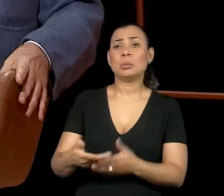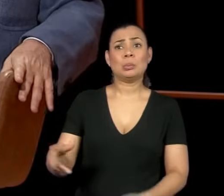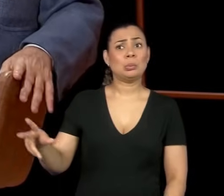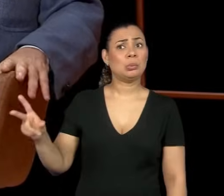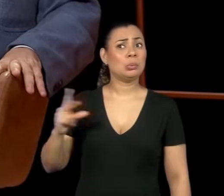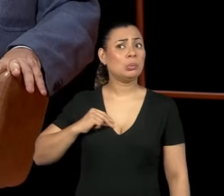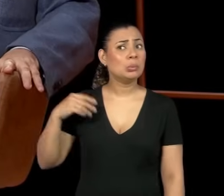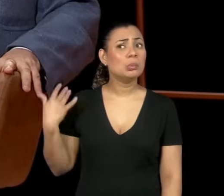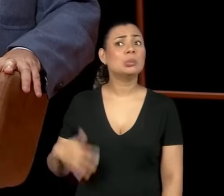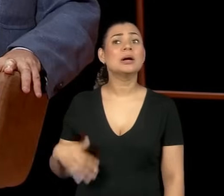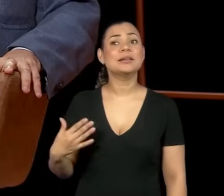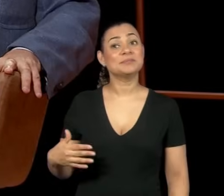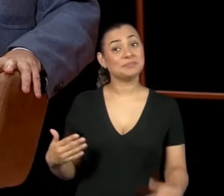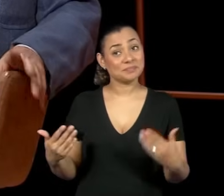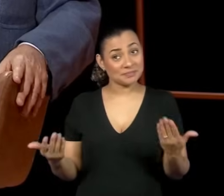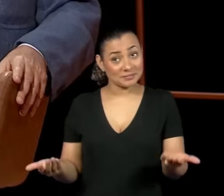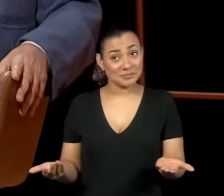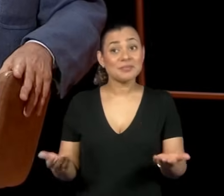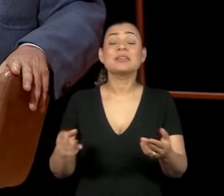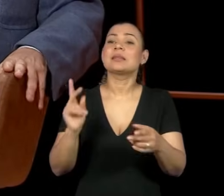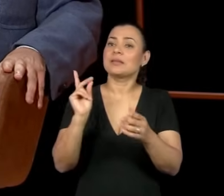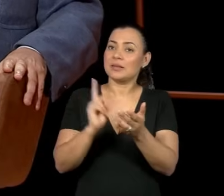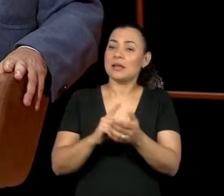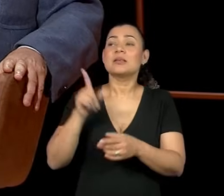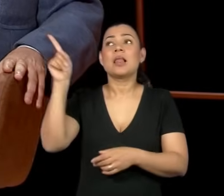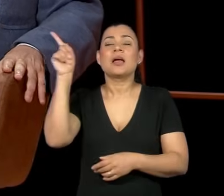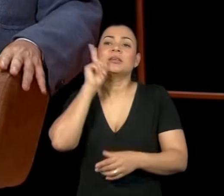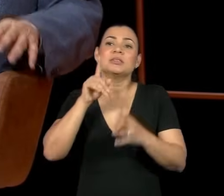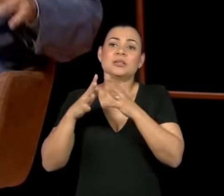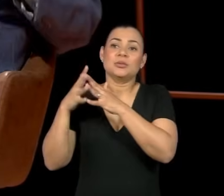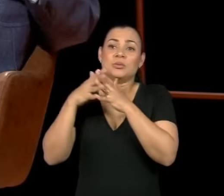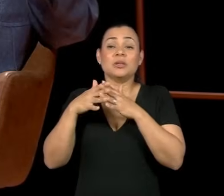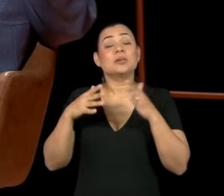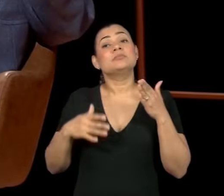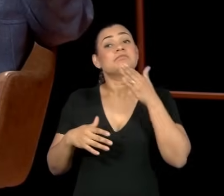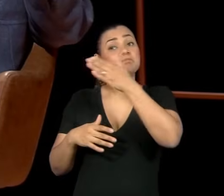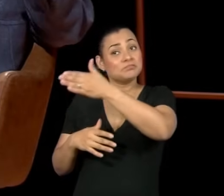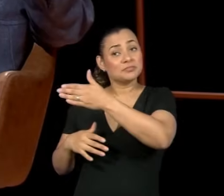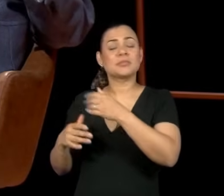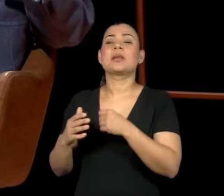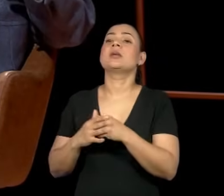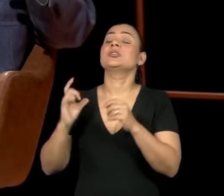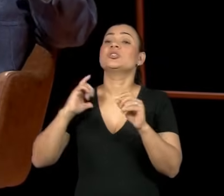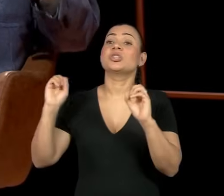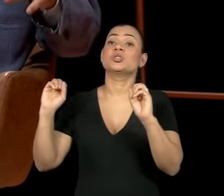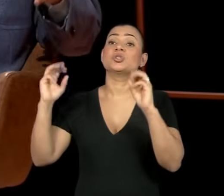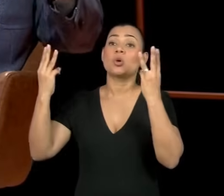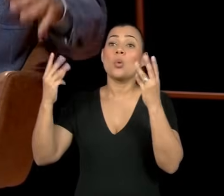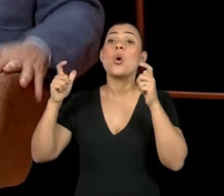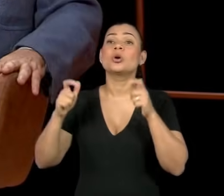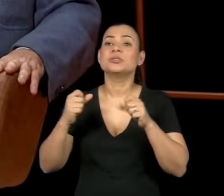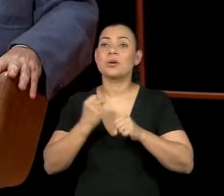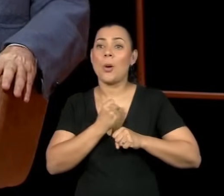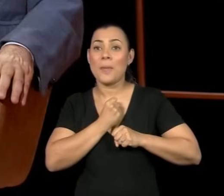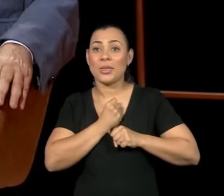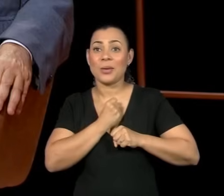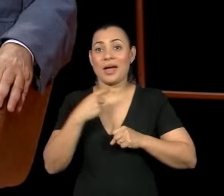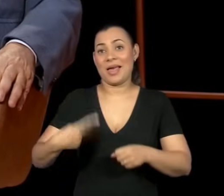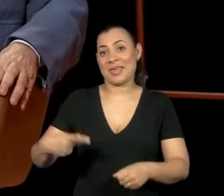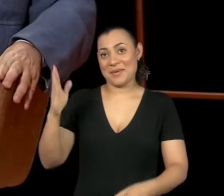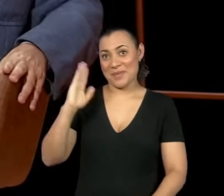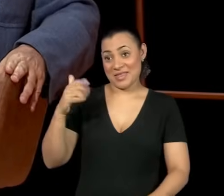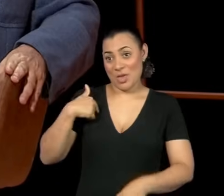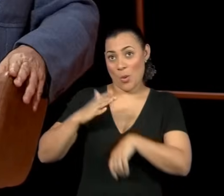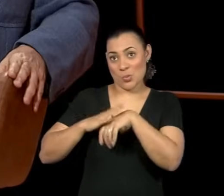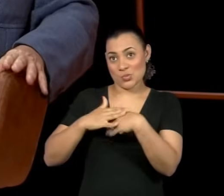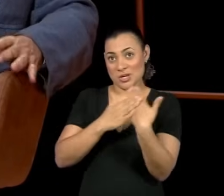entrou na CBS, estava nos Estados Unidos, eu estava promovendo shows de Roberto Carlos no Brasil.